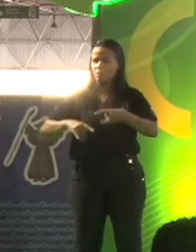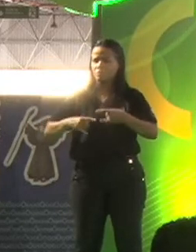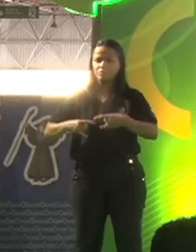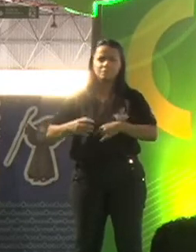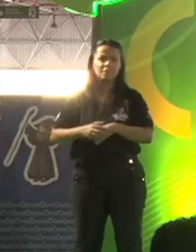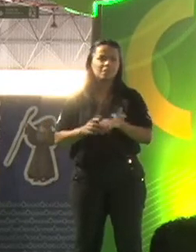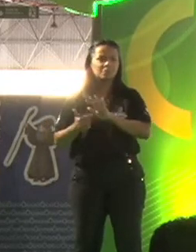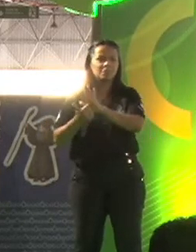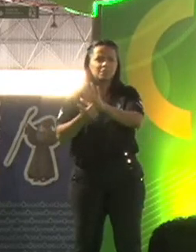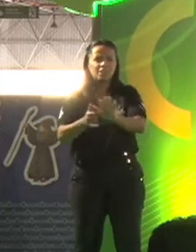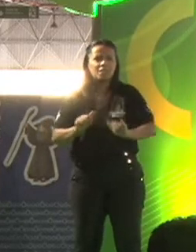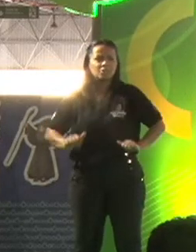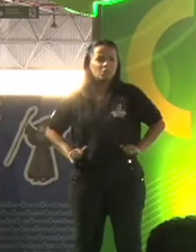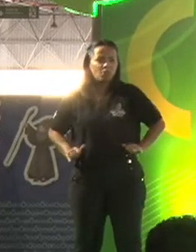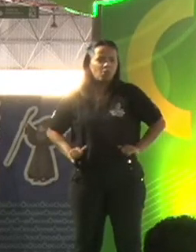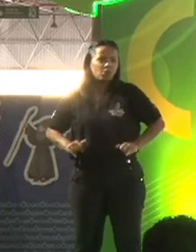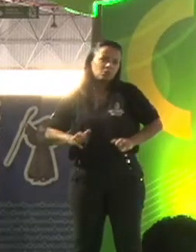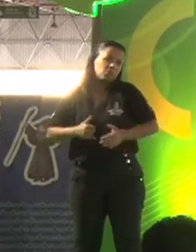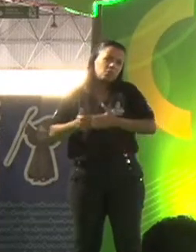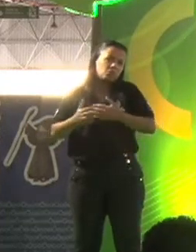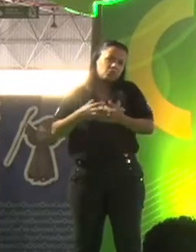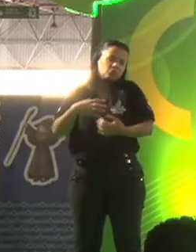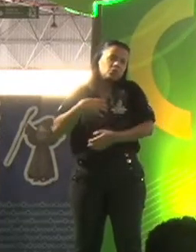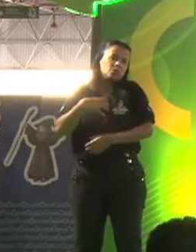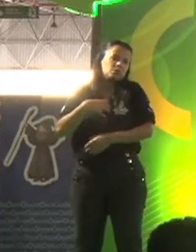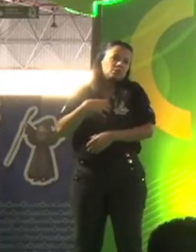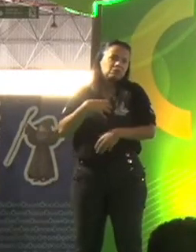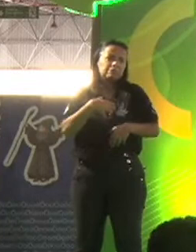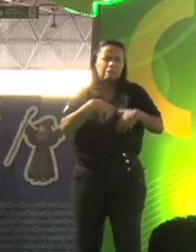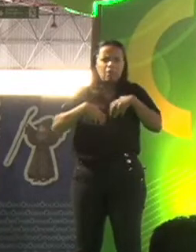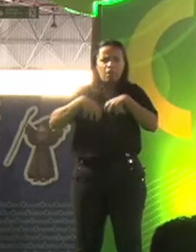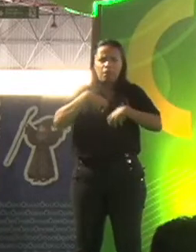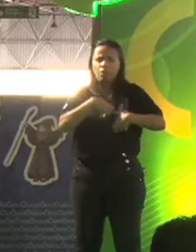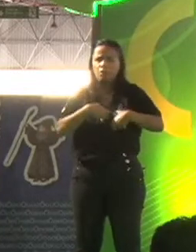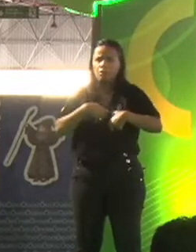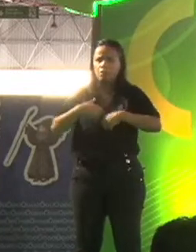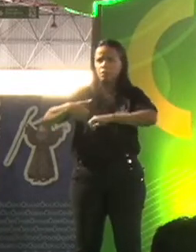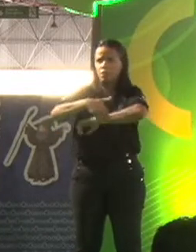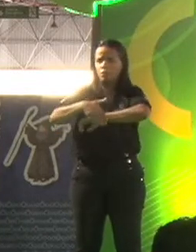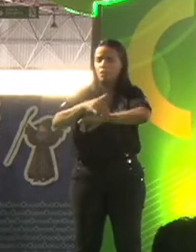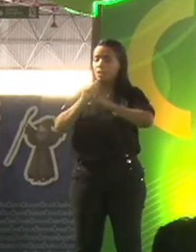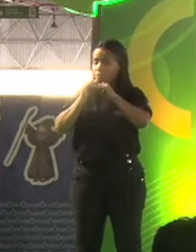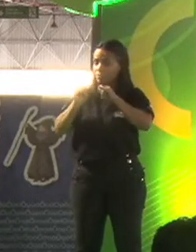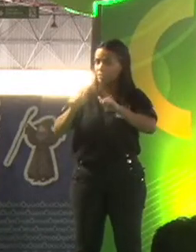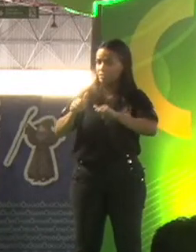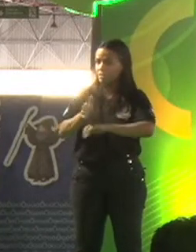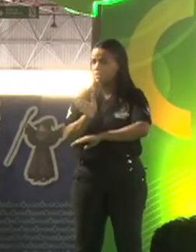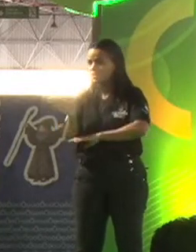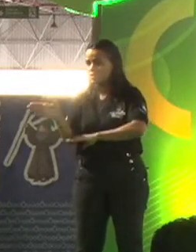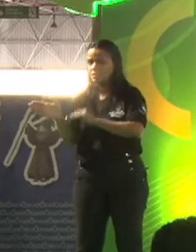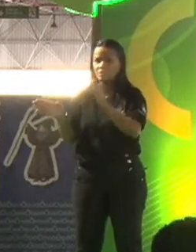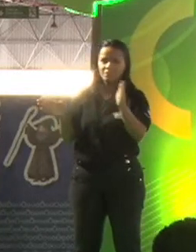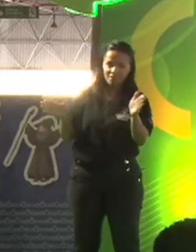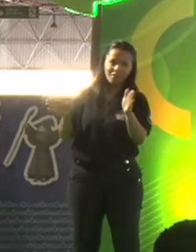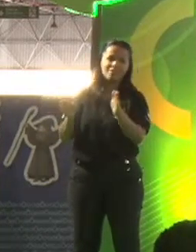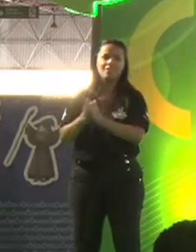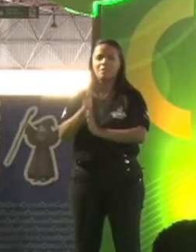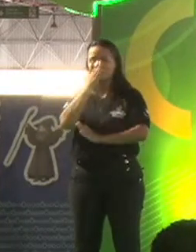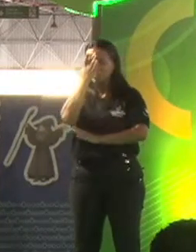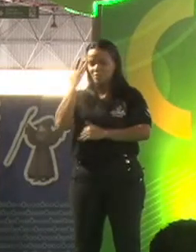expressar dor ou algum tipo de desconforto ele quando tá andando nas Ruas ele avisa tá virando para direita para esquerda quando a pessoa chega